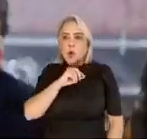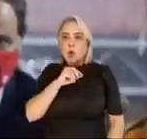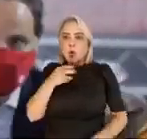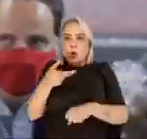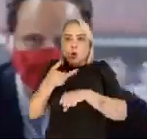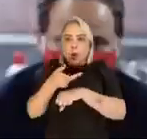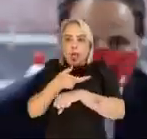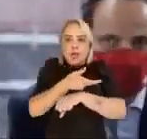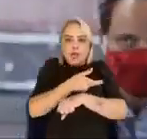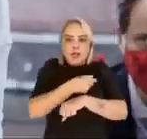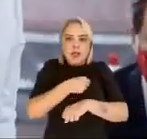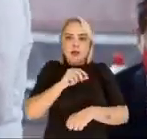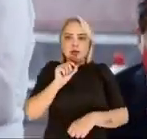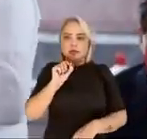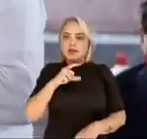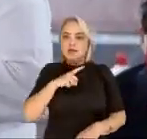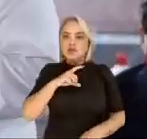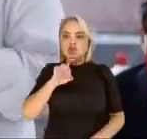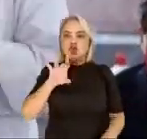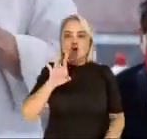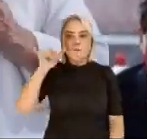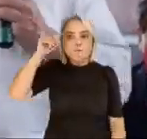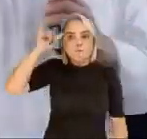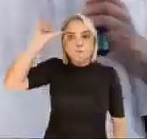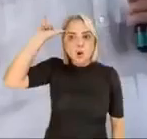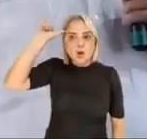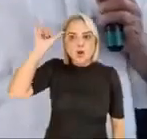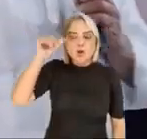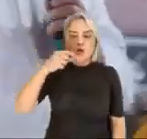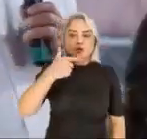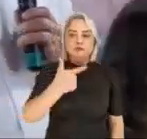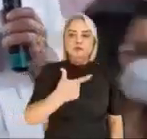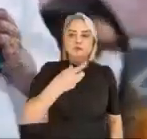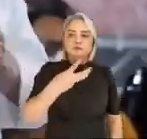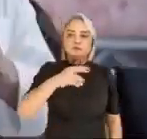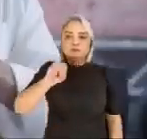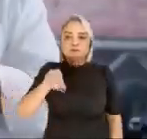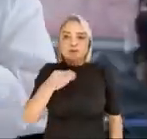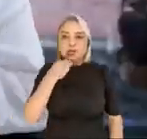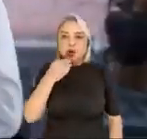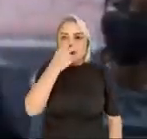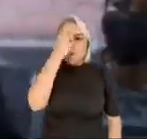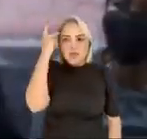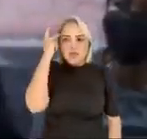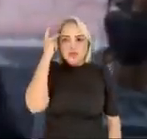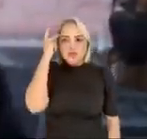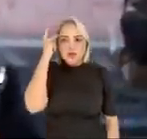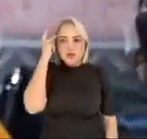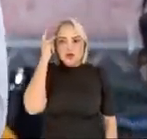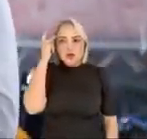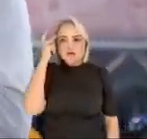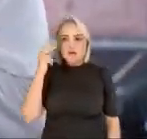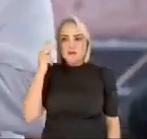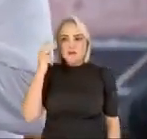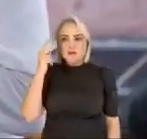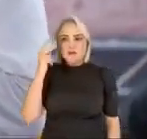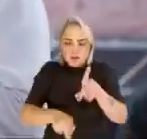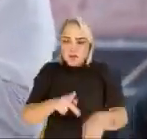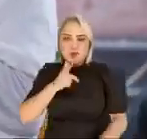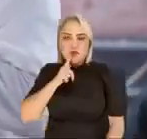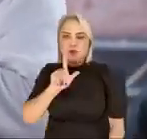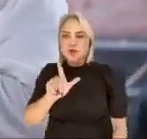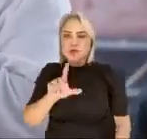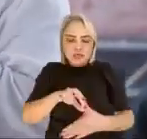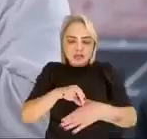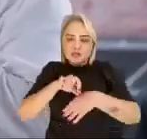vaca. 230 milhões para 213 milhões de habitantes, e a maioria do povo não consegue comer um pedaço de